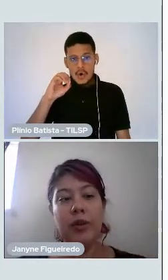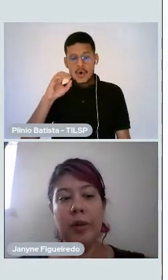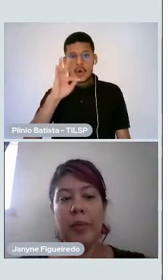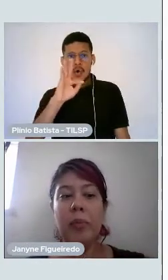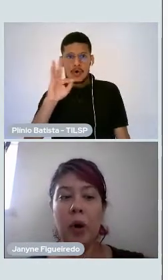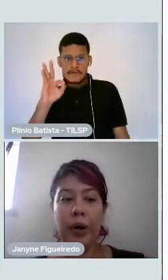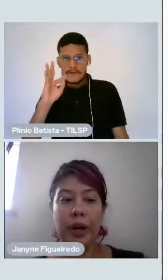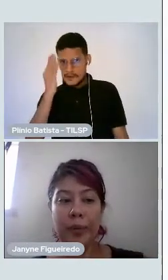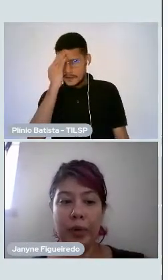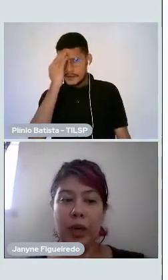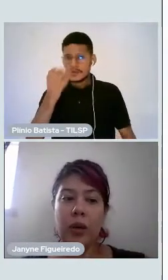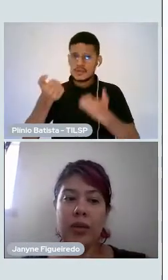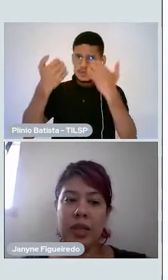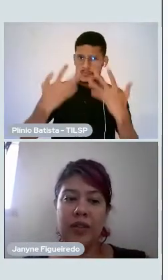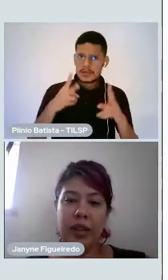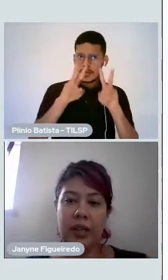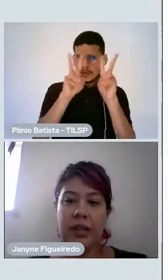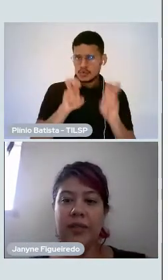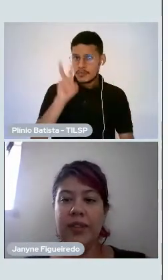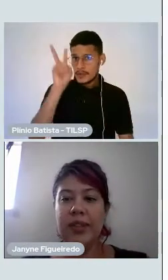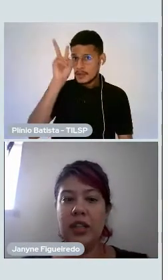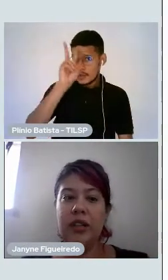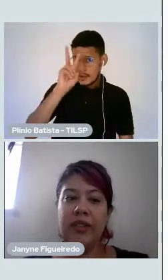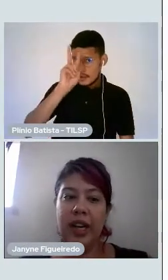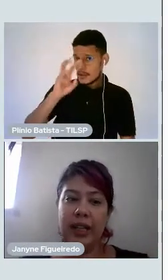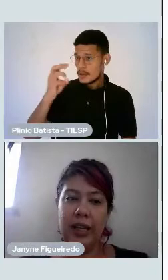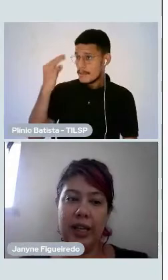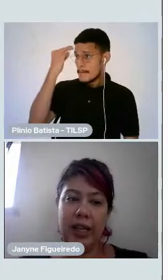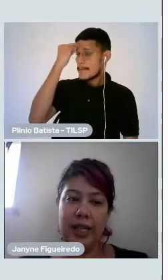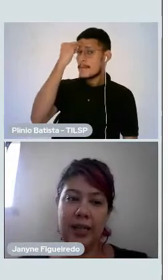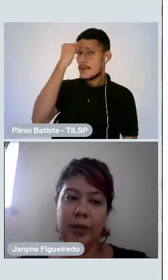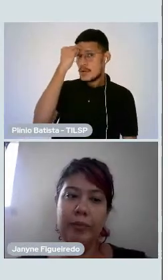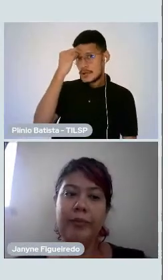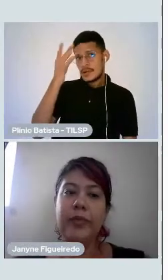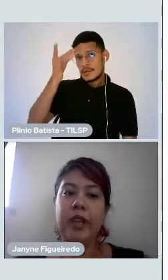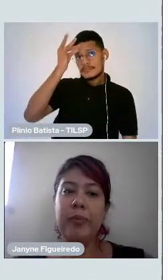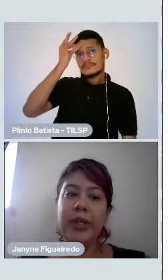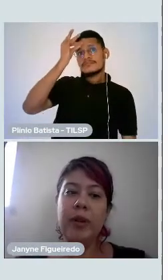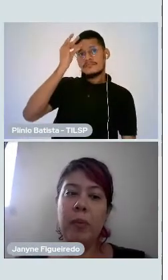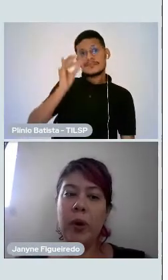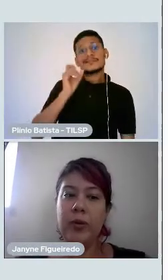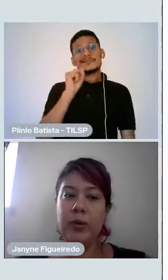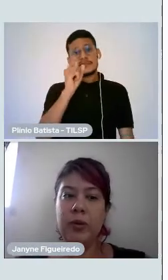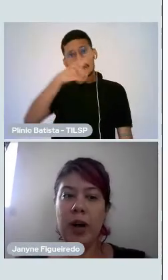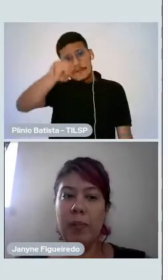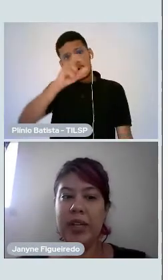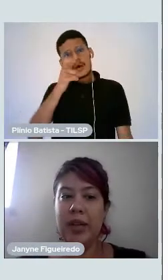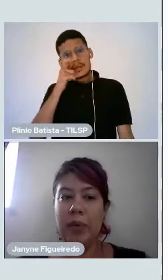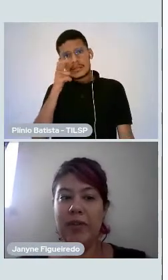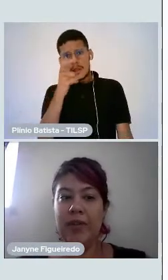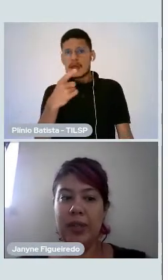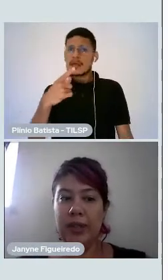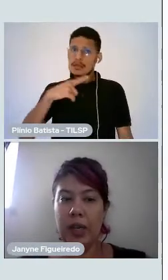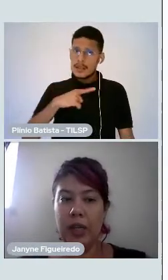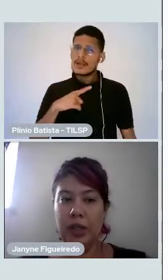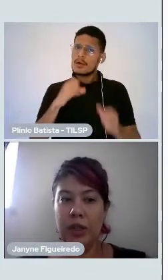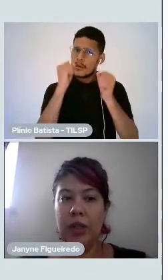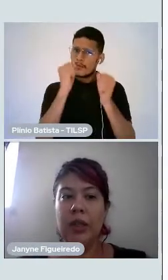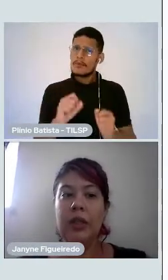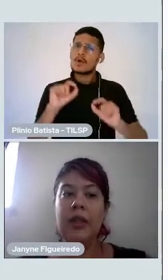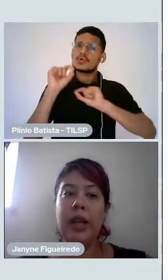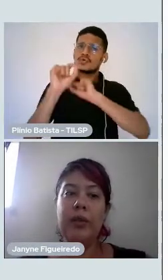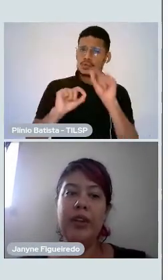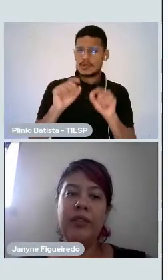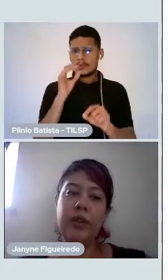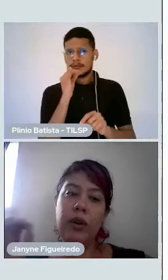sobre a questão da memória. Inclusive, se vocês tiverem interesse, depois eu posso repassar para